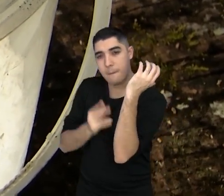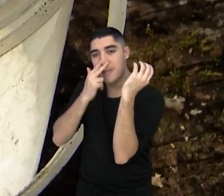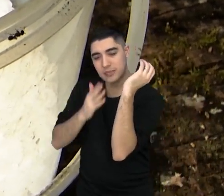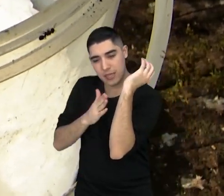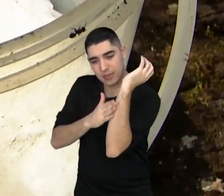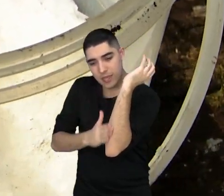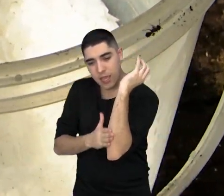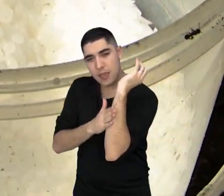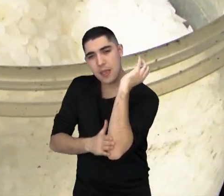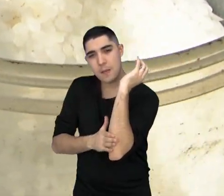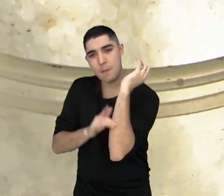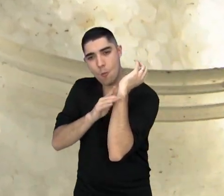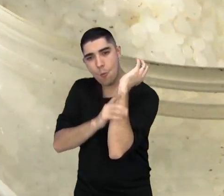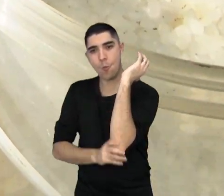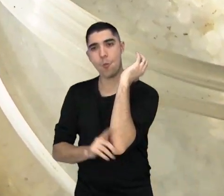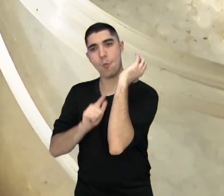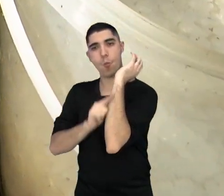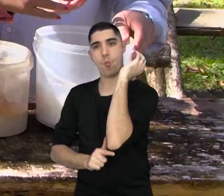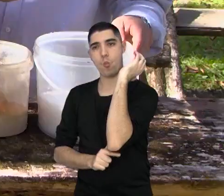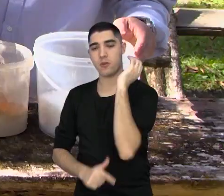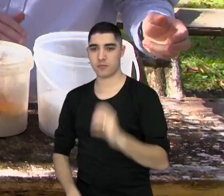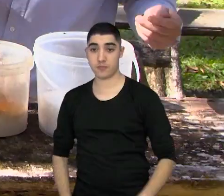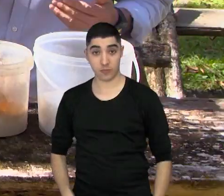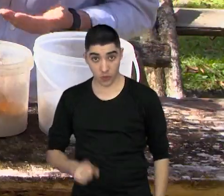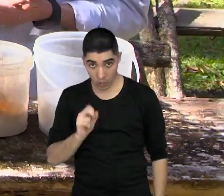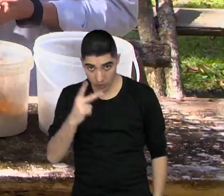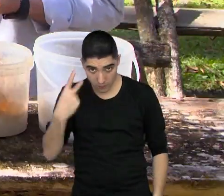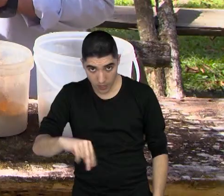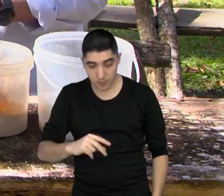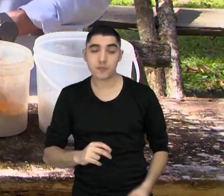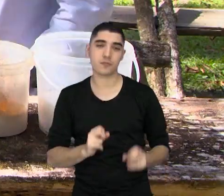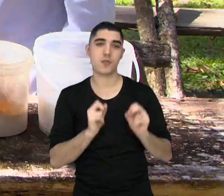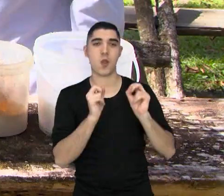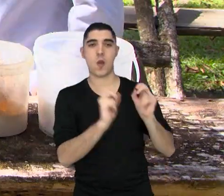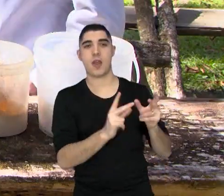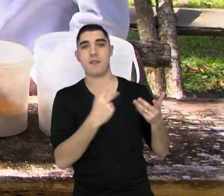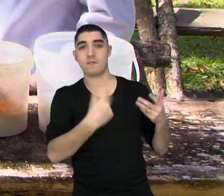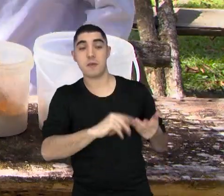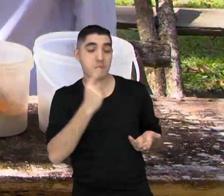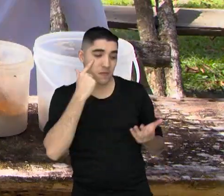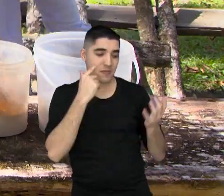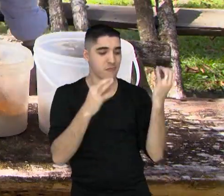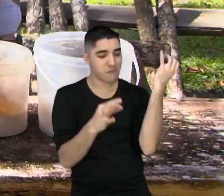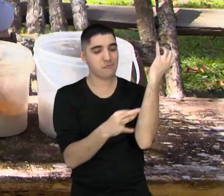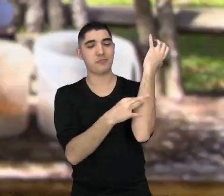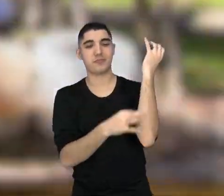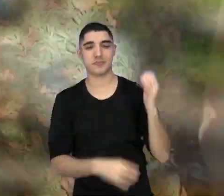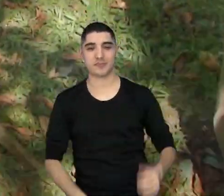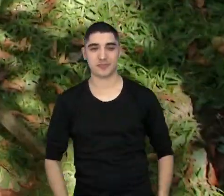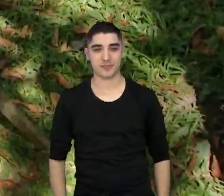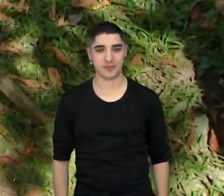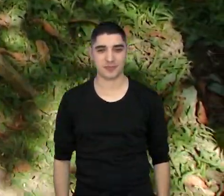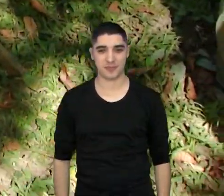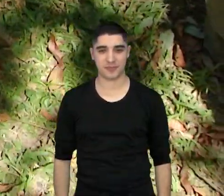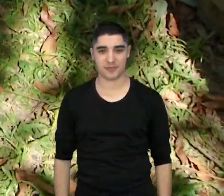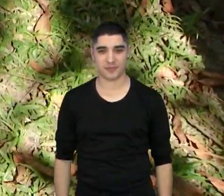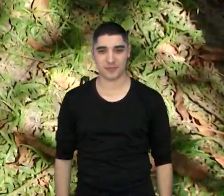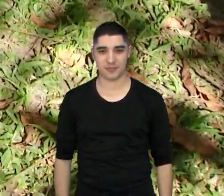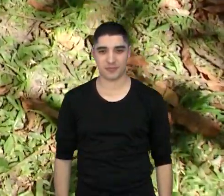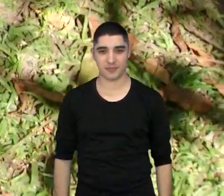eles vedam ali, impermeabilizam. Isso. Ok, vamos fazer então? Bora! Vamos plantar shiitake? Vamos plantar shiitake.